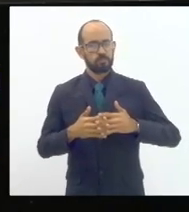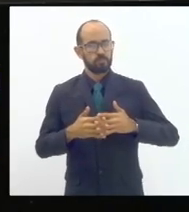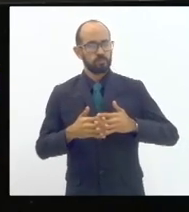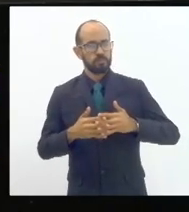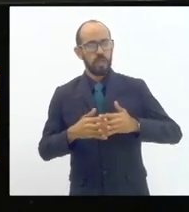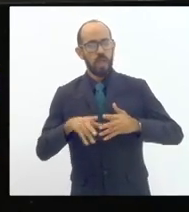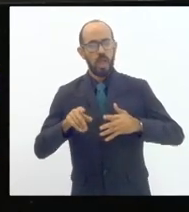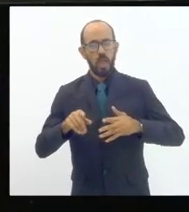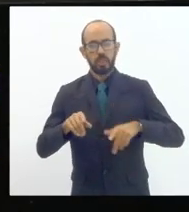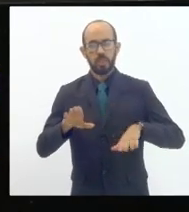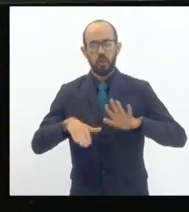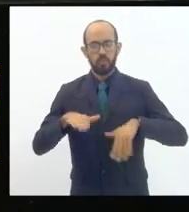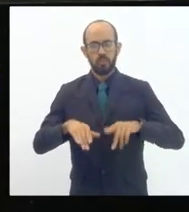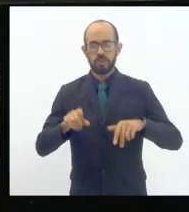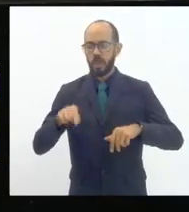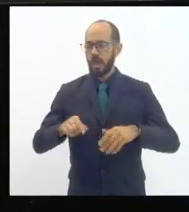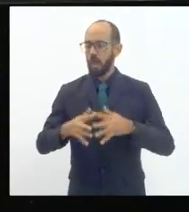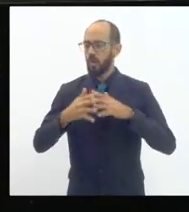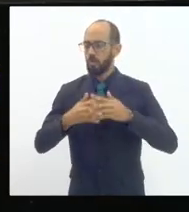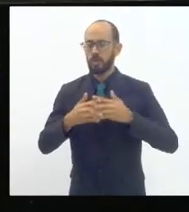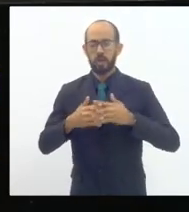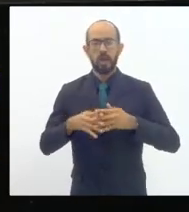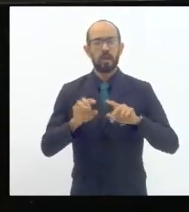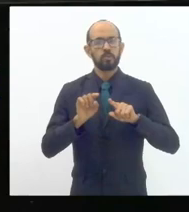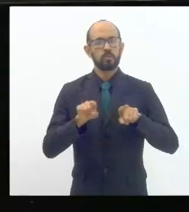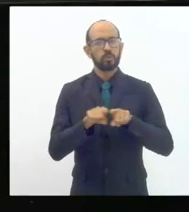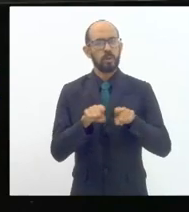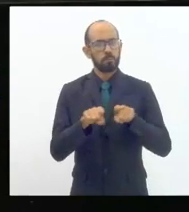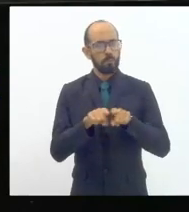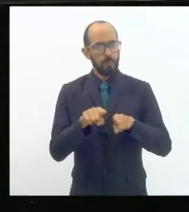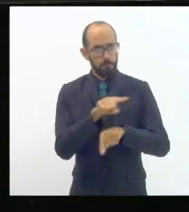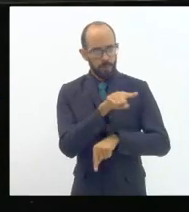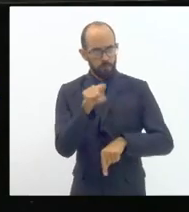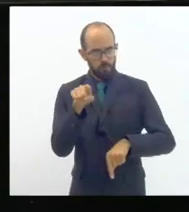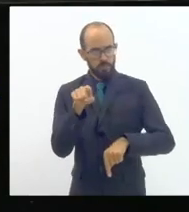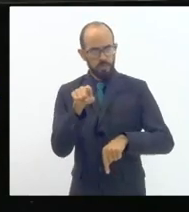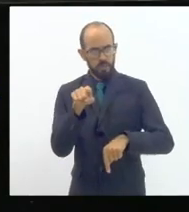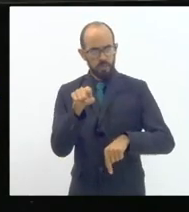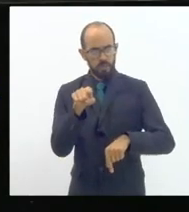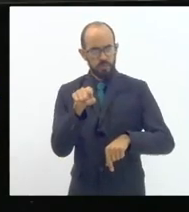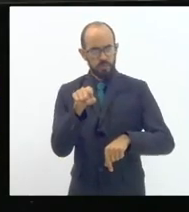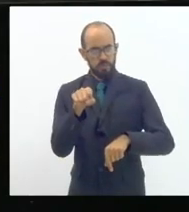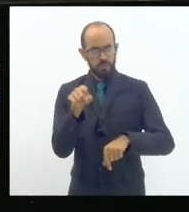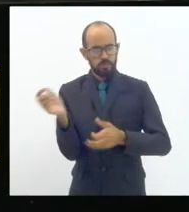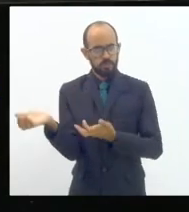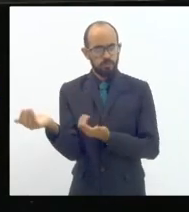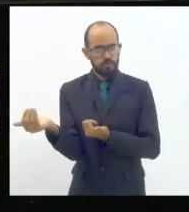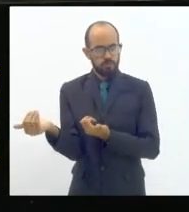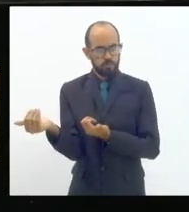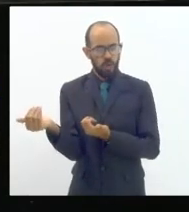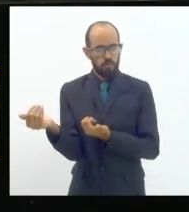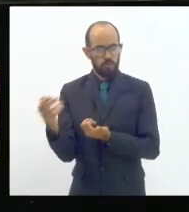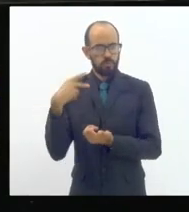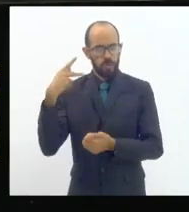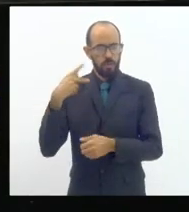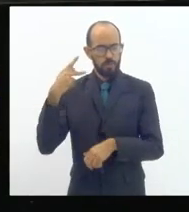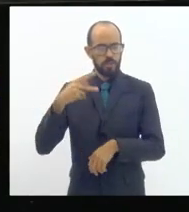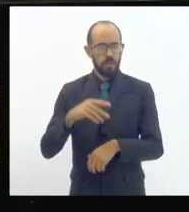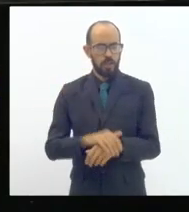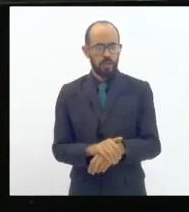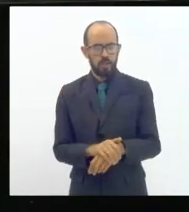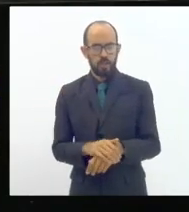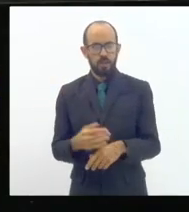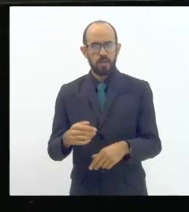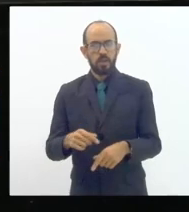emblemático também para vocês do Parlamento Juvenil. Por quê? Este ano está fazendo